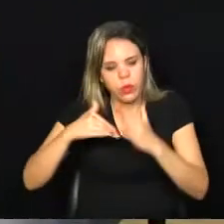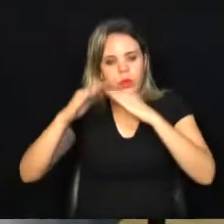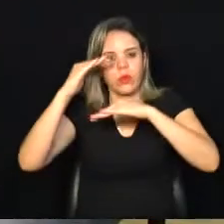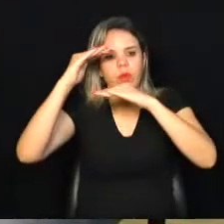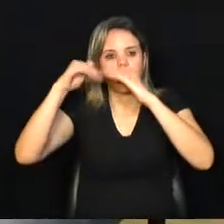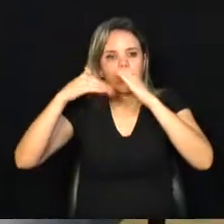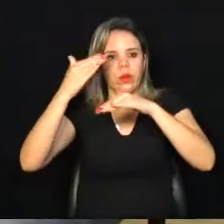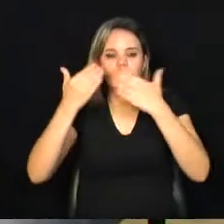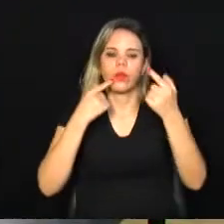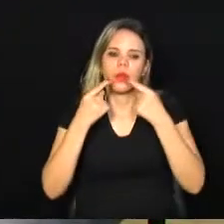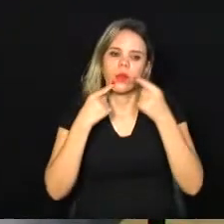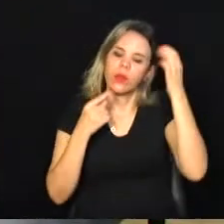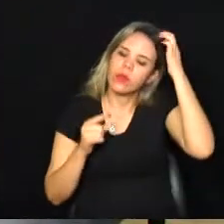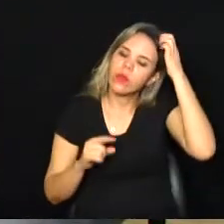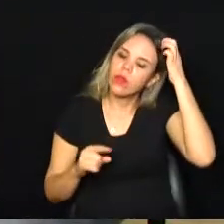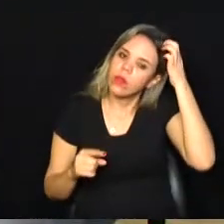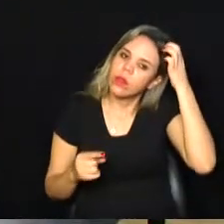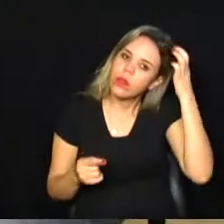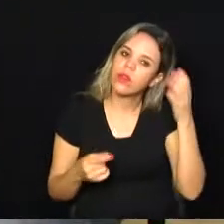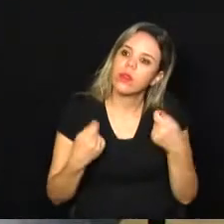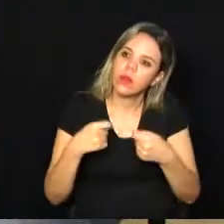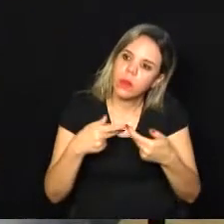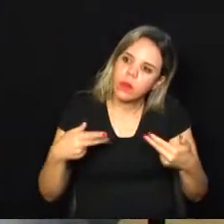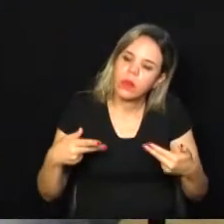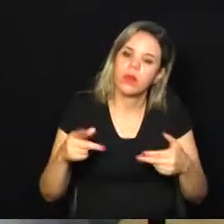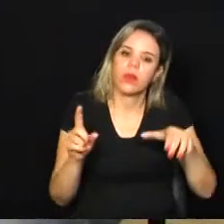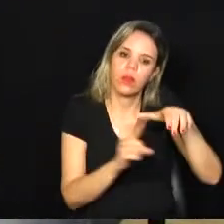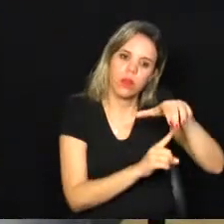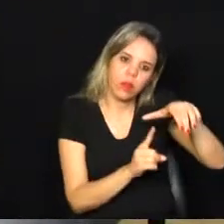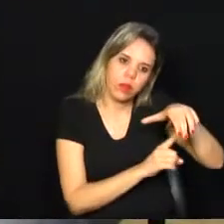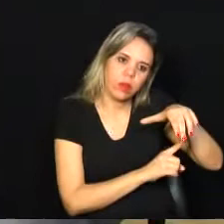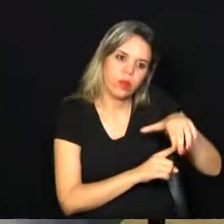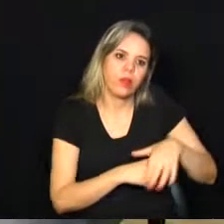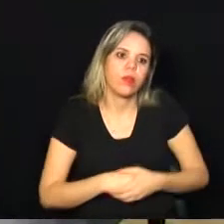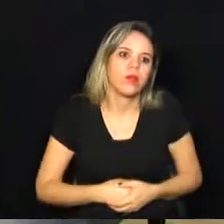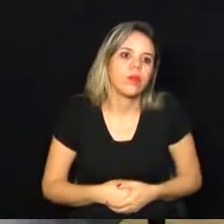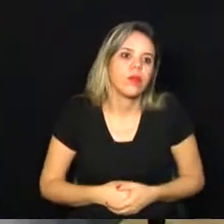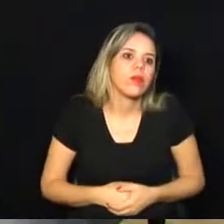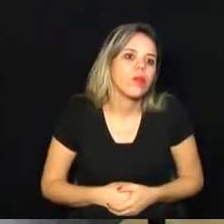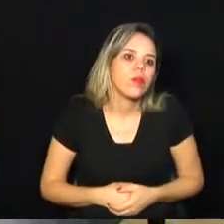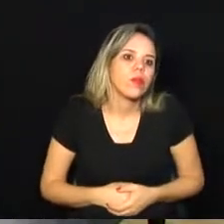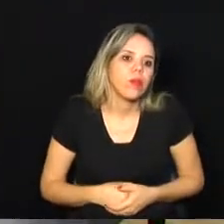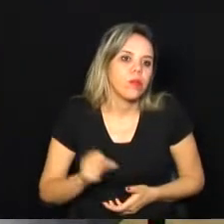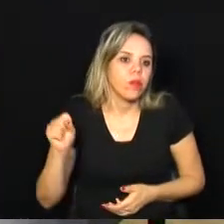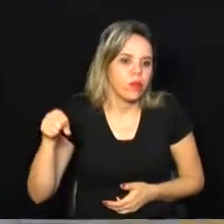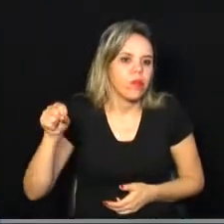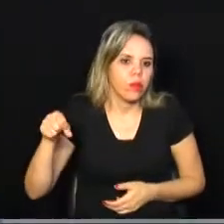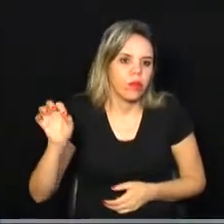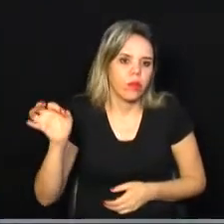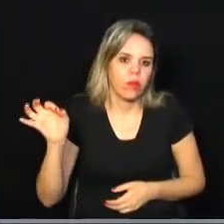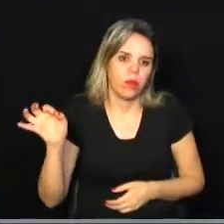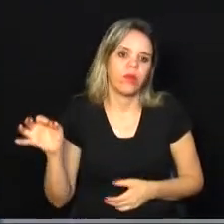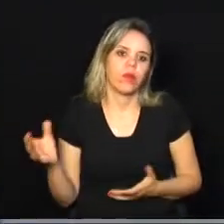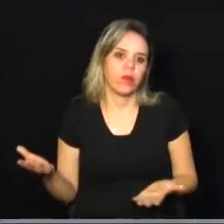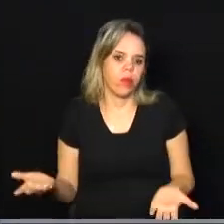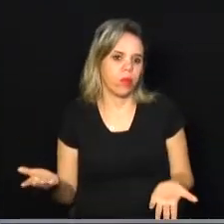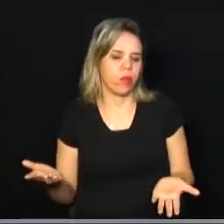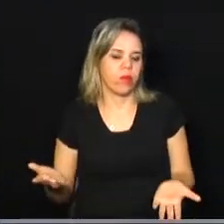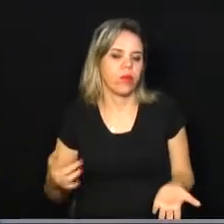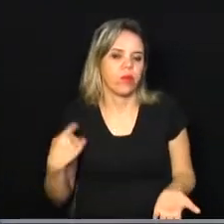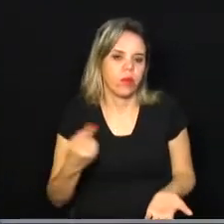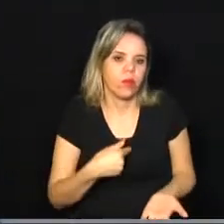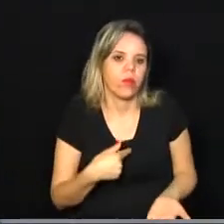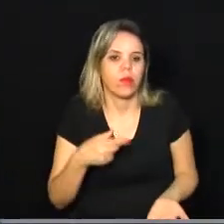na abordagem e nas demandas dos clientes também? Sim, com certeza, né? Quando a